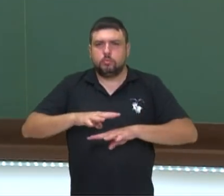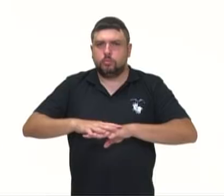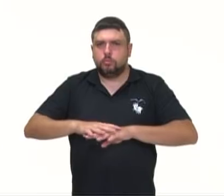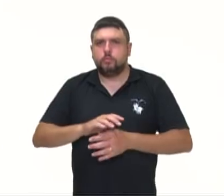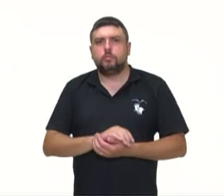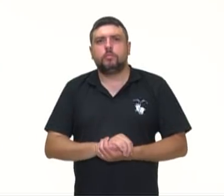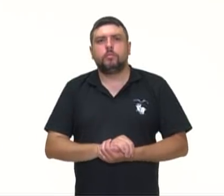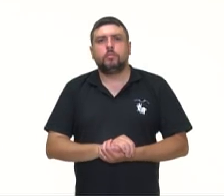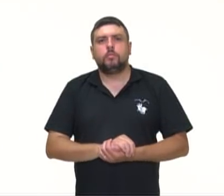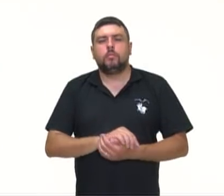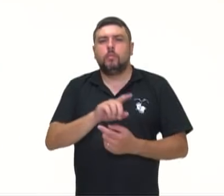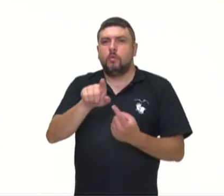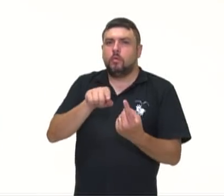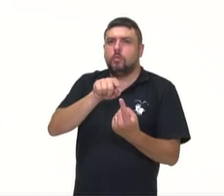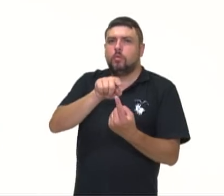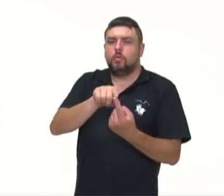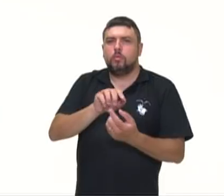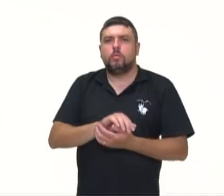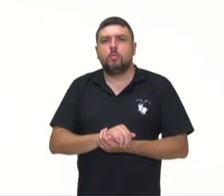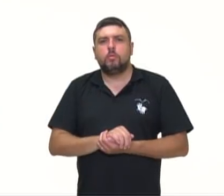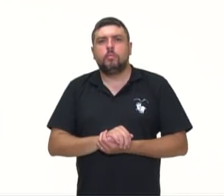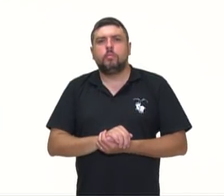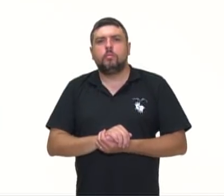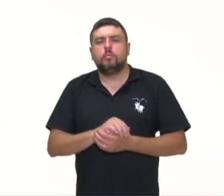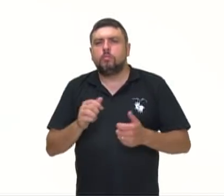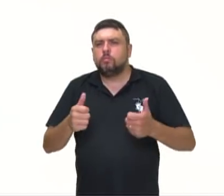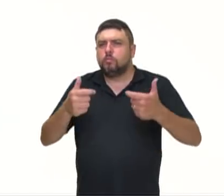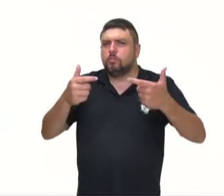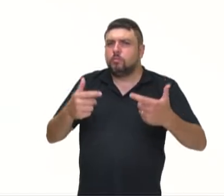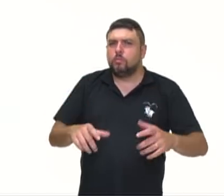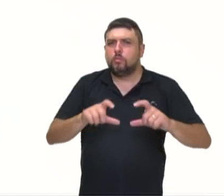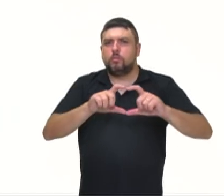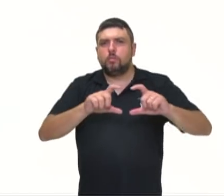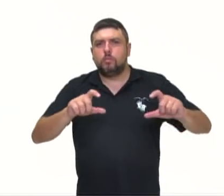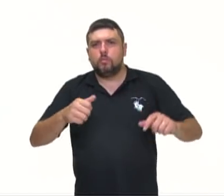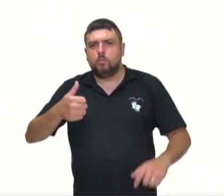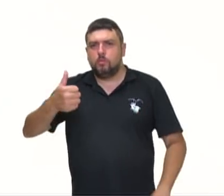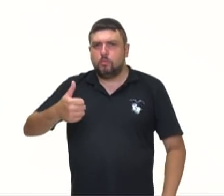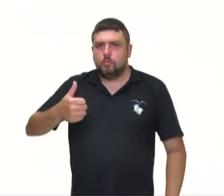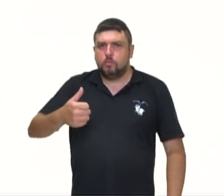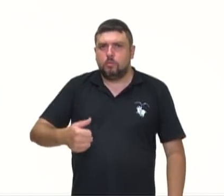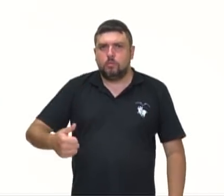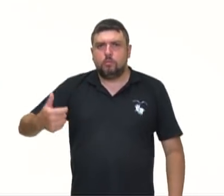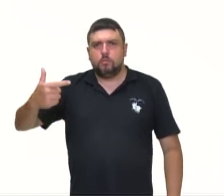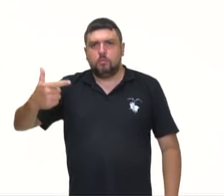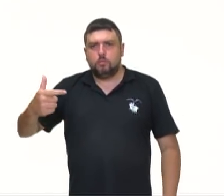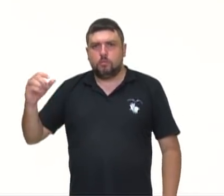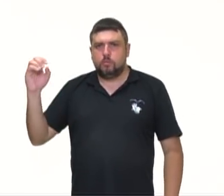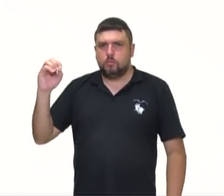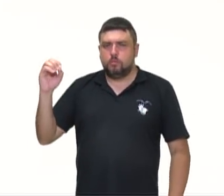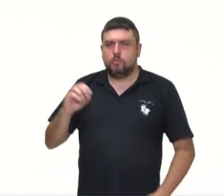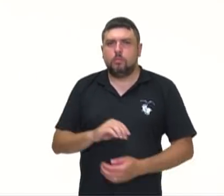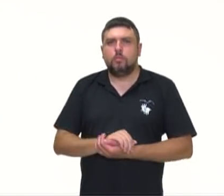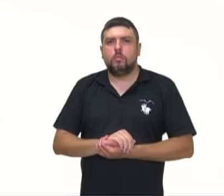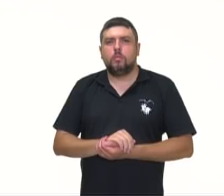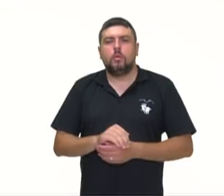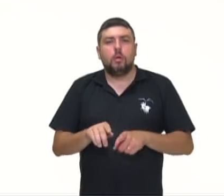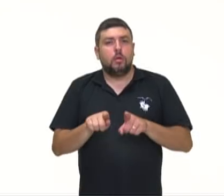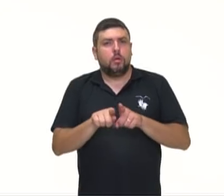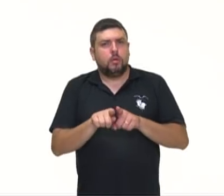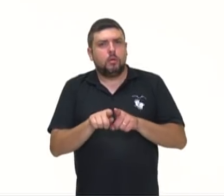Então, objetivos: definir a equação de primeiro e segundo grau, resolver situações, problemas